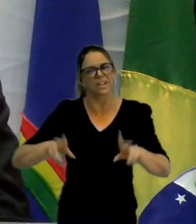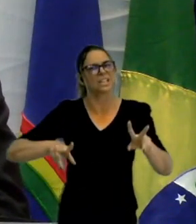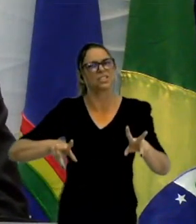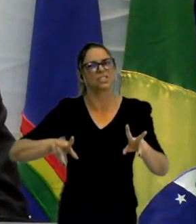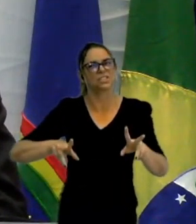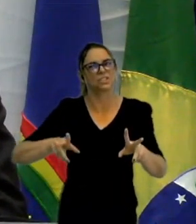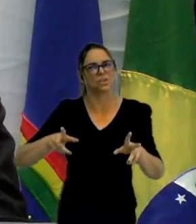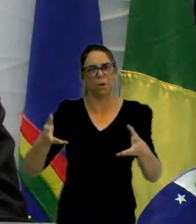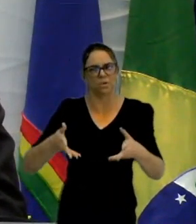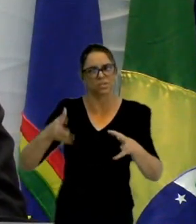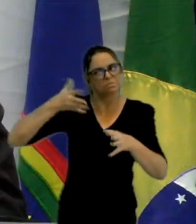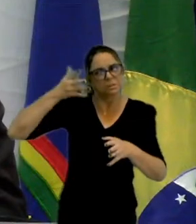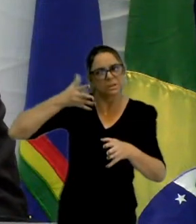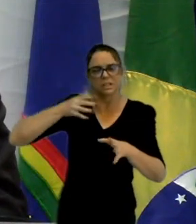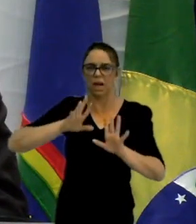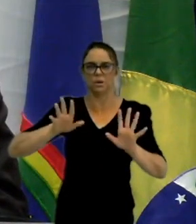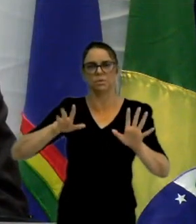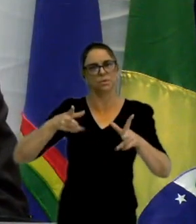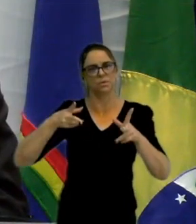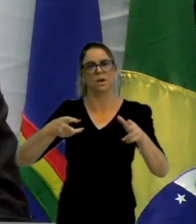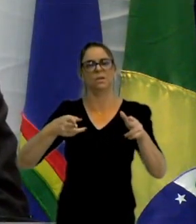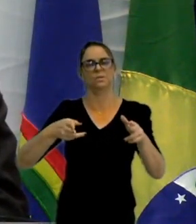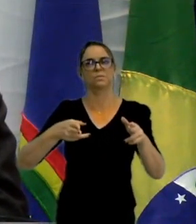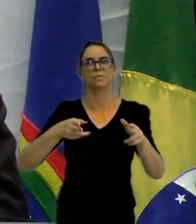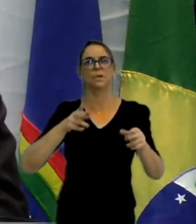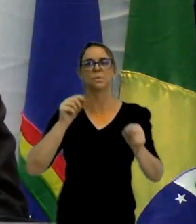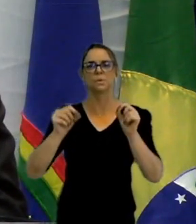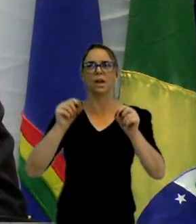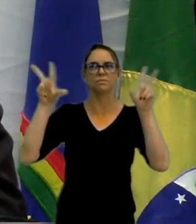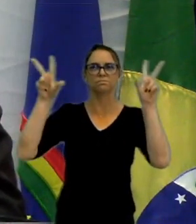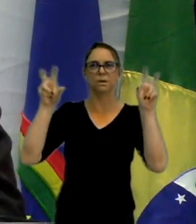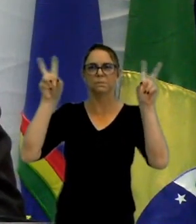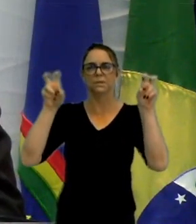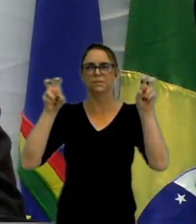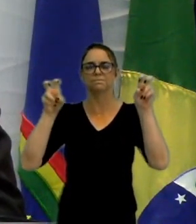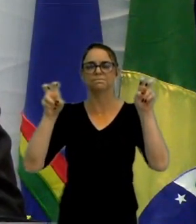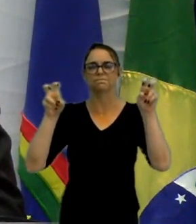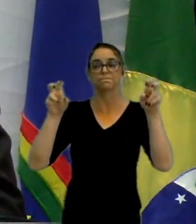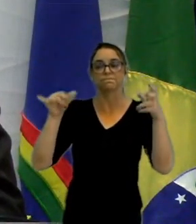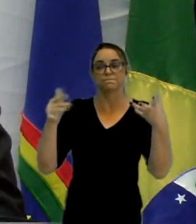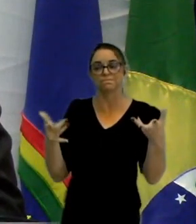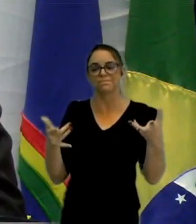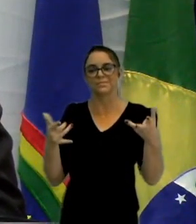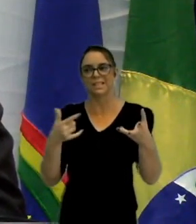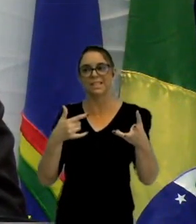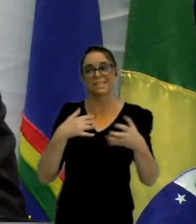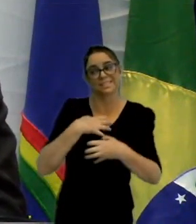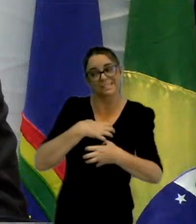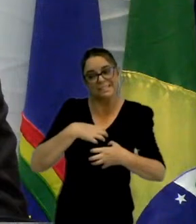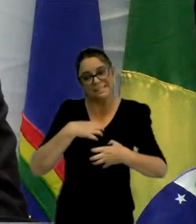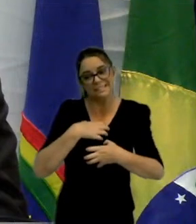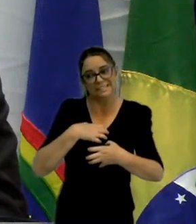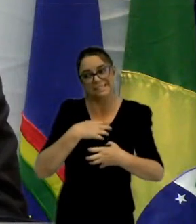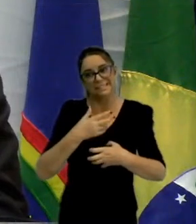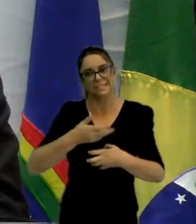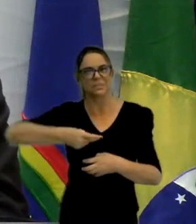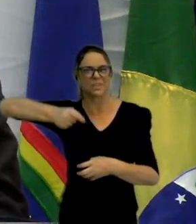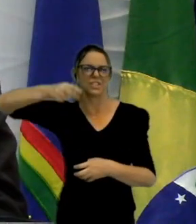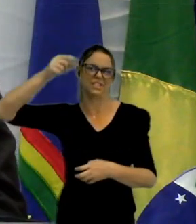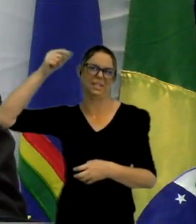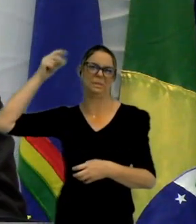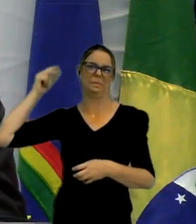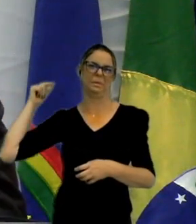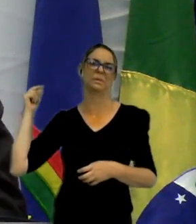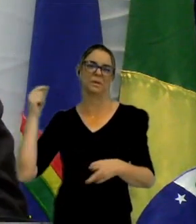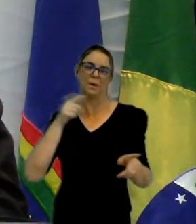essa tribuna mais uma vez e trazer à tona um assunto que tem incomodado há décadas a nossa população,